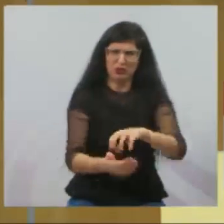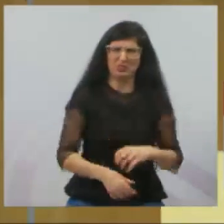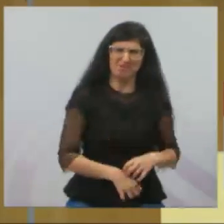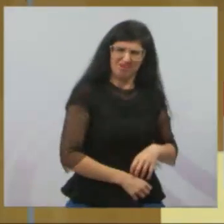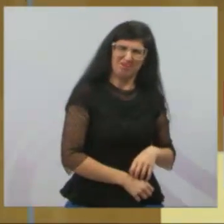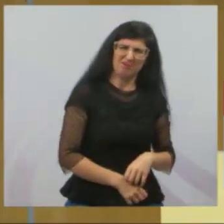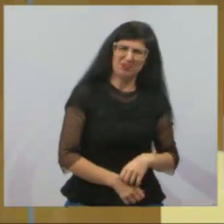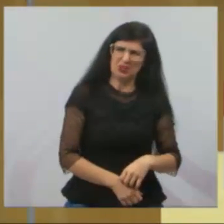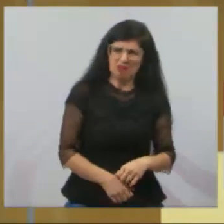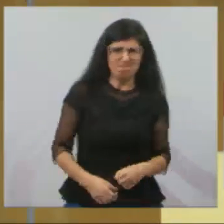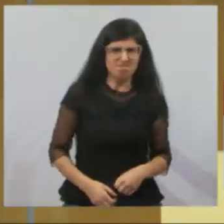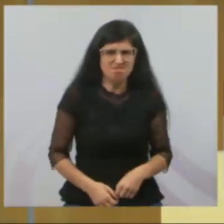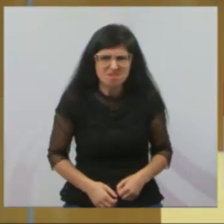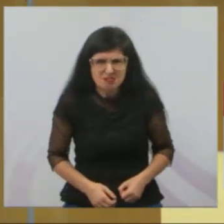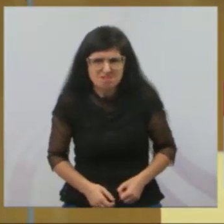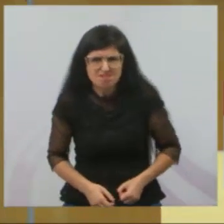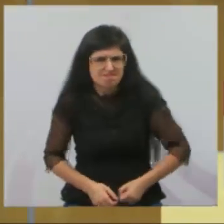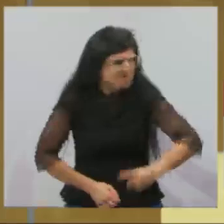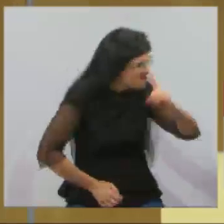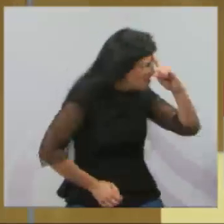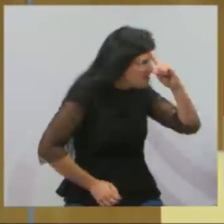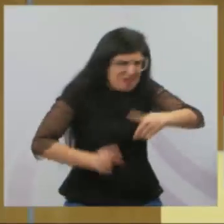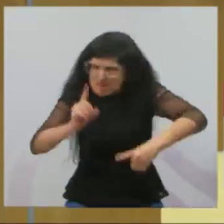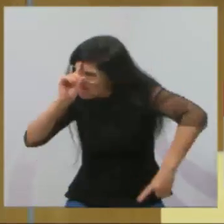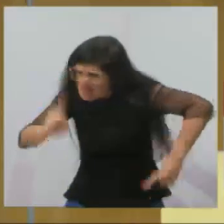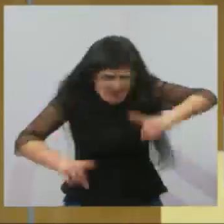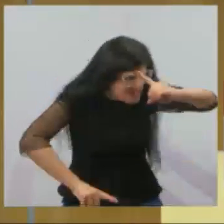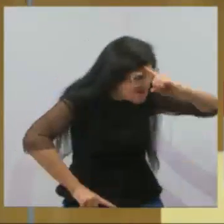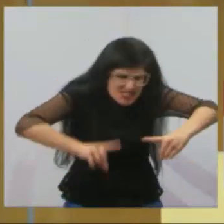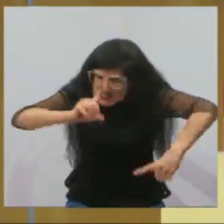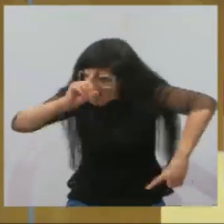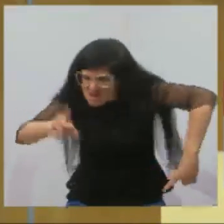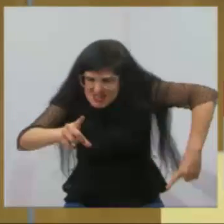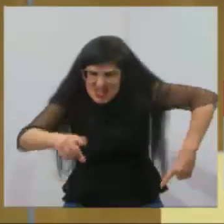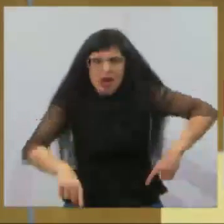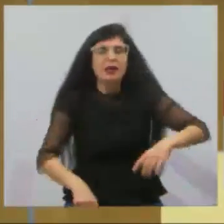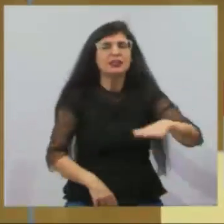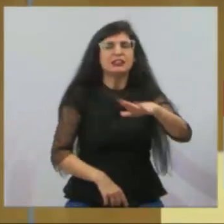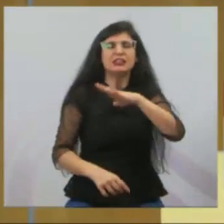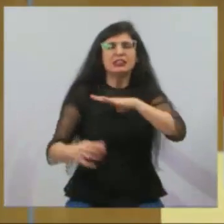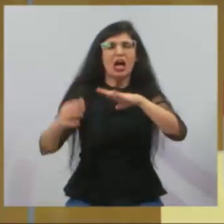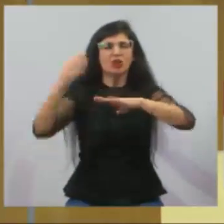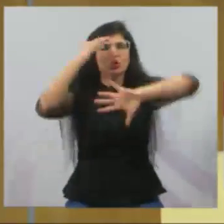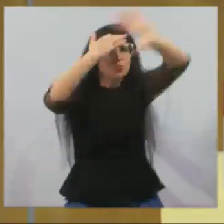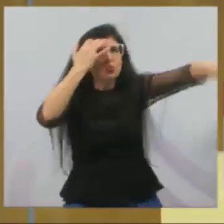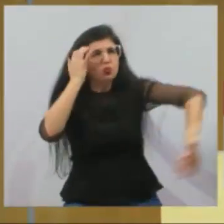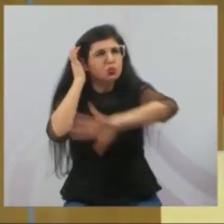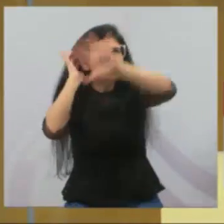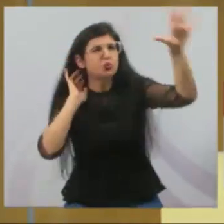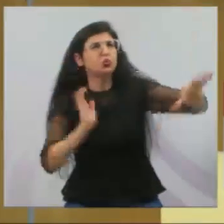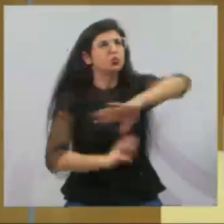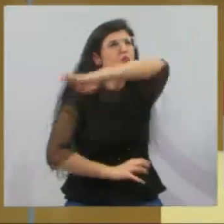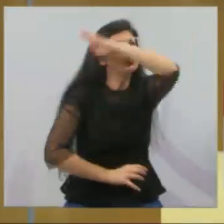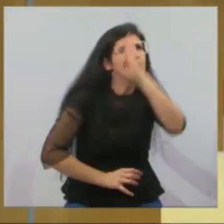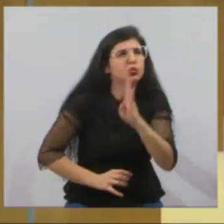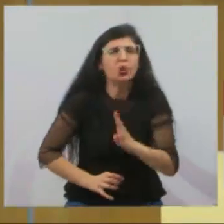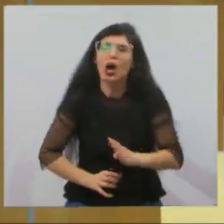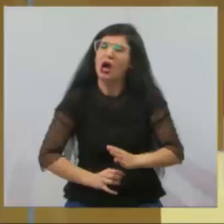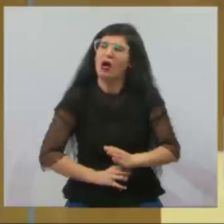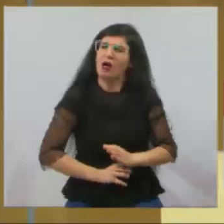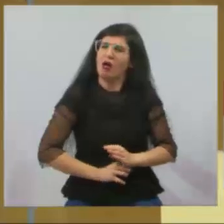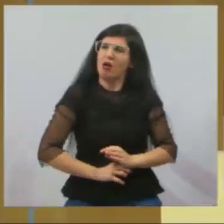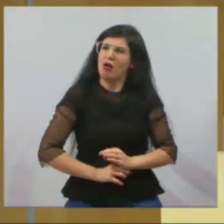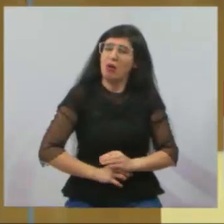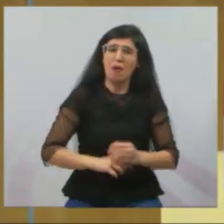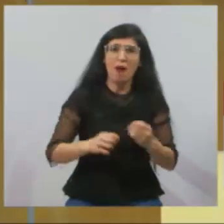carrasca, né, com os municípios. Estabelecer um prazo para que os municípios fizessem esse ajuste, num prazo, na minha